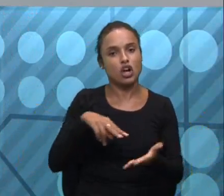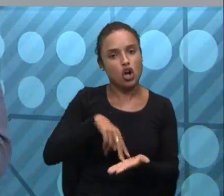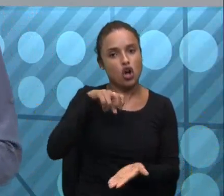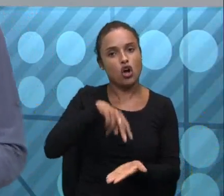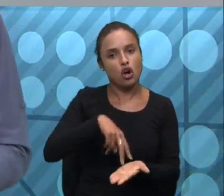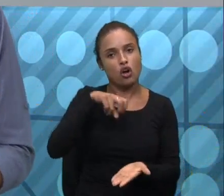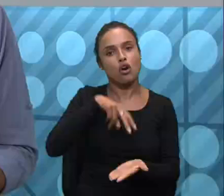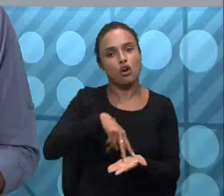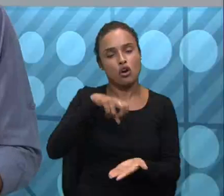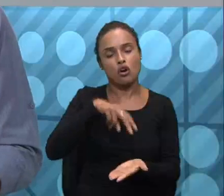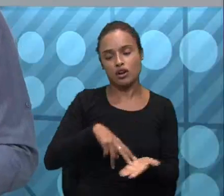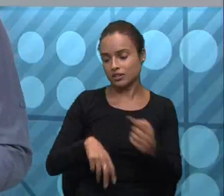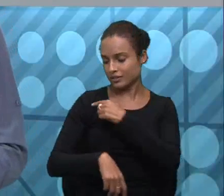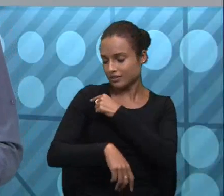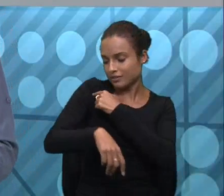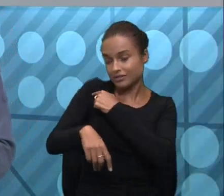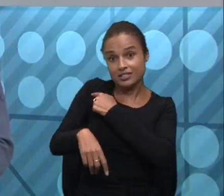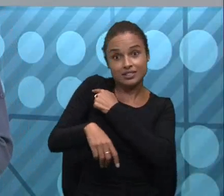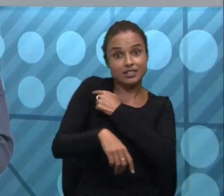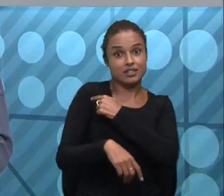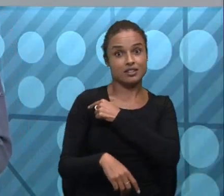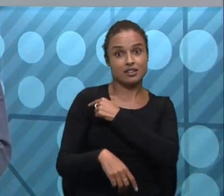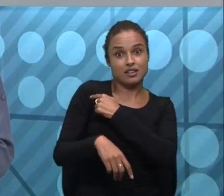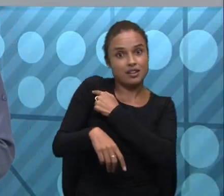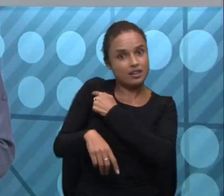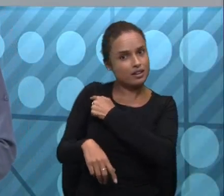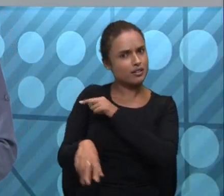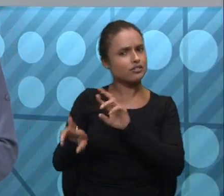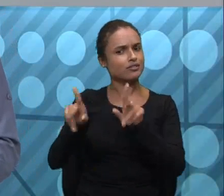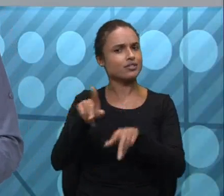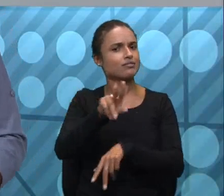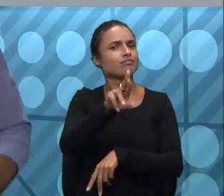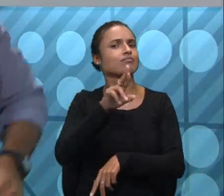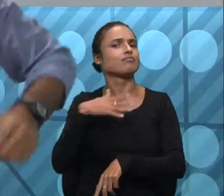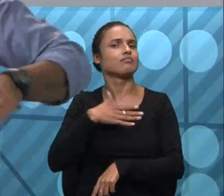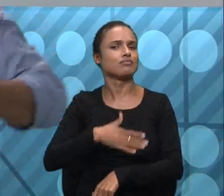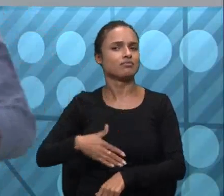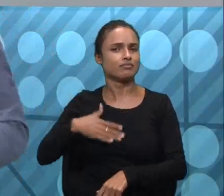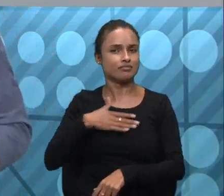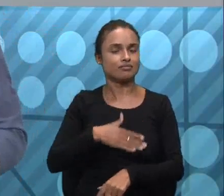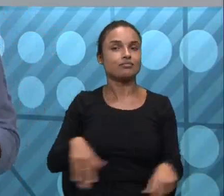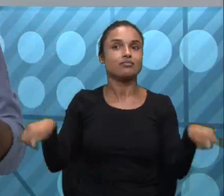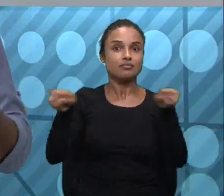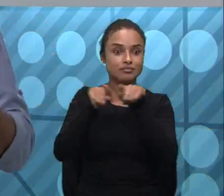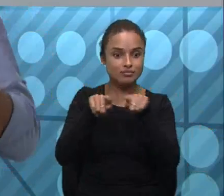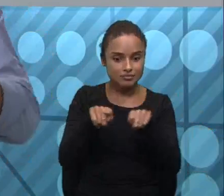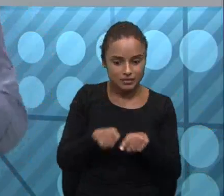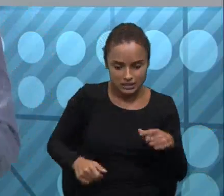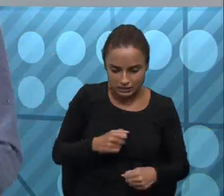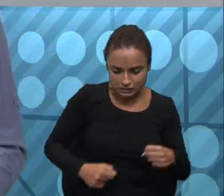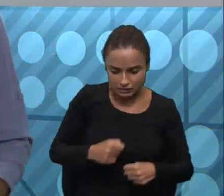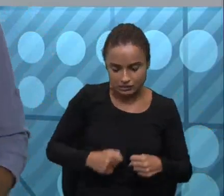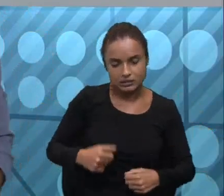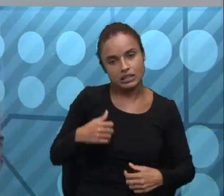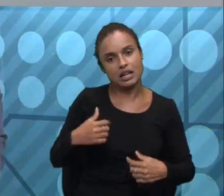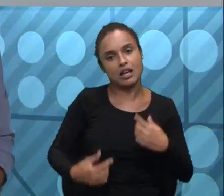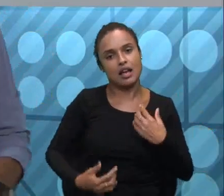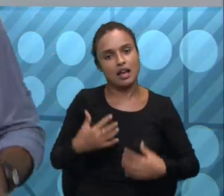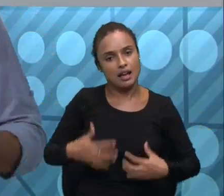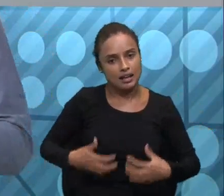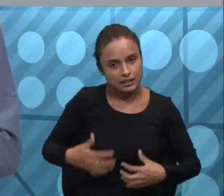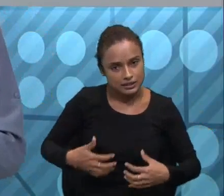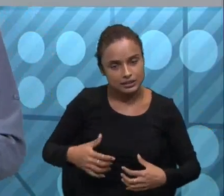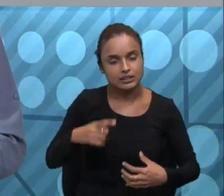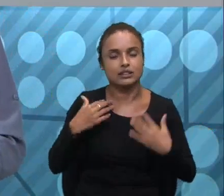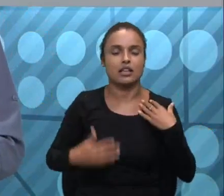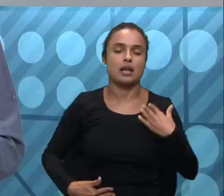aqui, a resposta. Muito legal. Polo de Tocantins. Movimento de rotação no aquecimento e na natação.